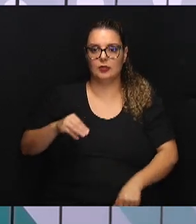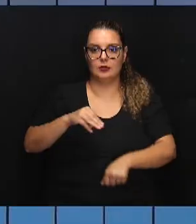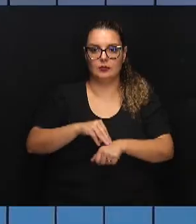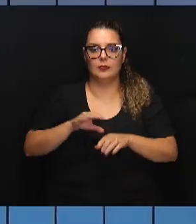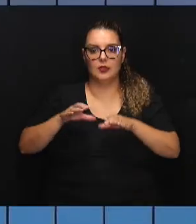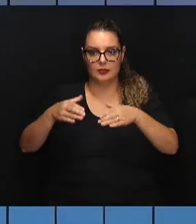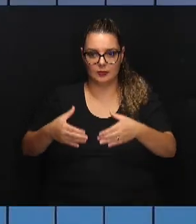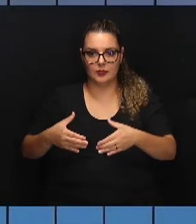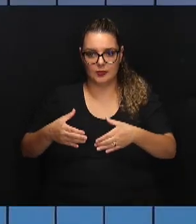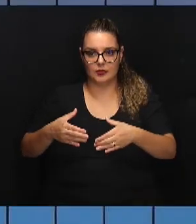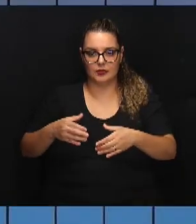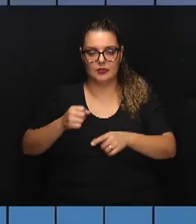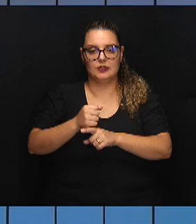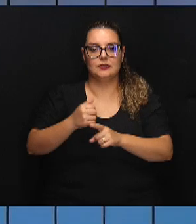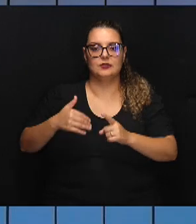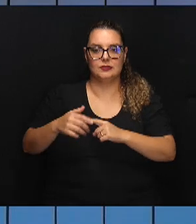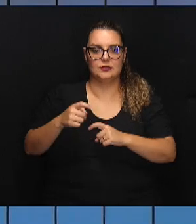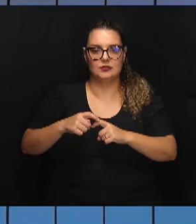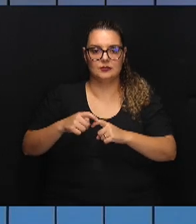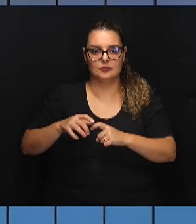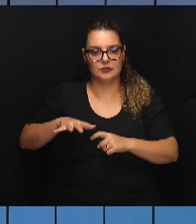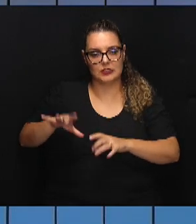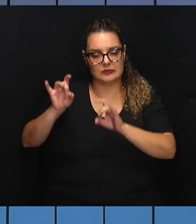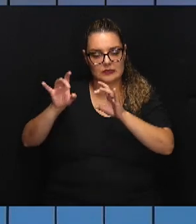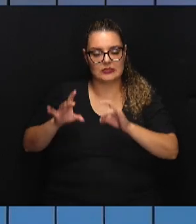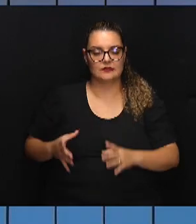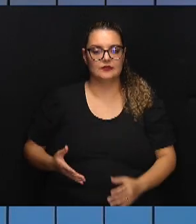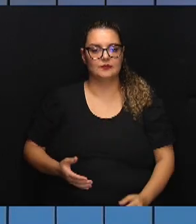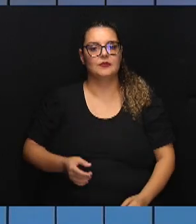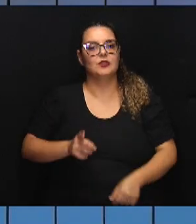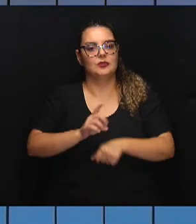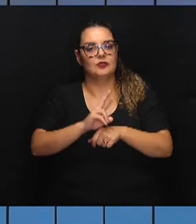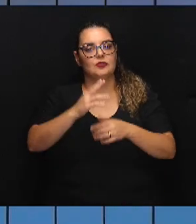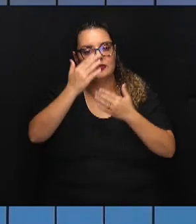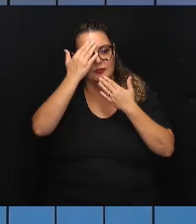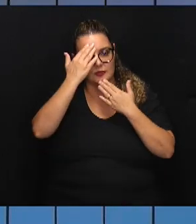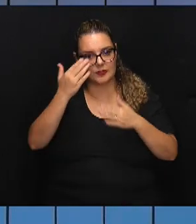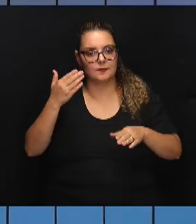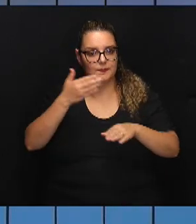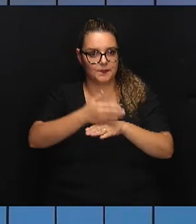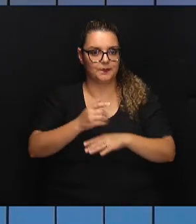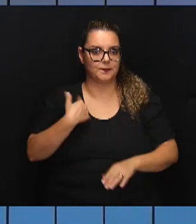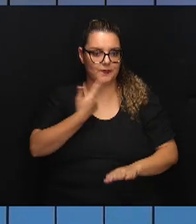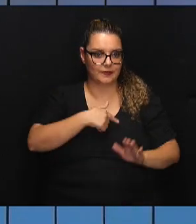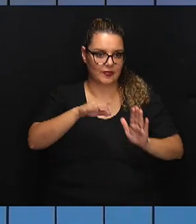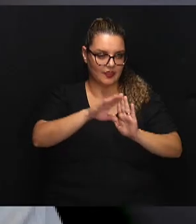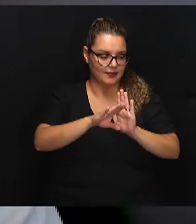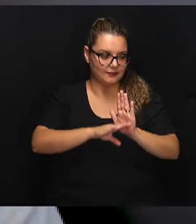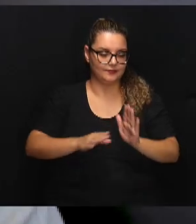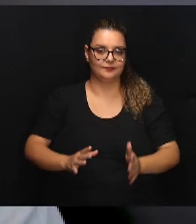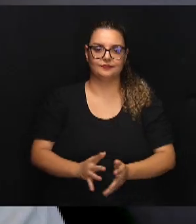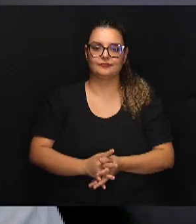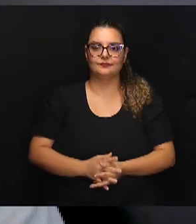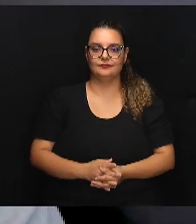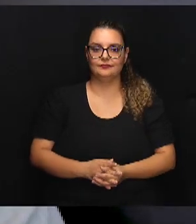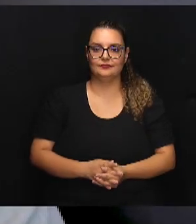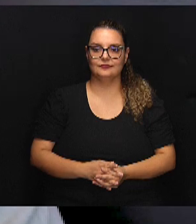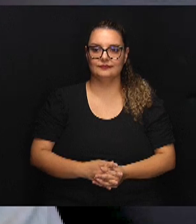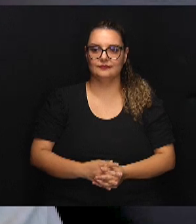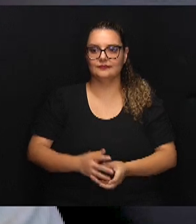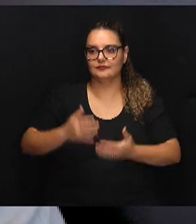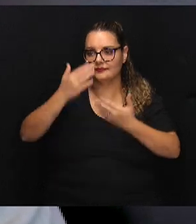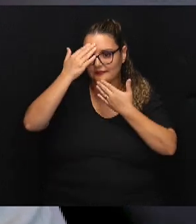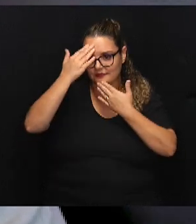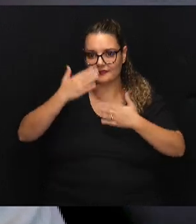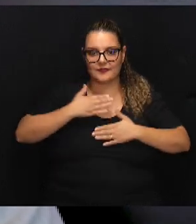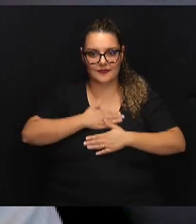Otorrinolaringologia. Doutor Arthur, muito obrigada pela sua participação aqui no nosso programa. Obrigado, é um prazer estar